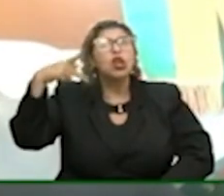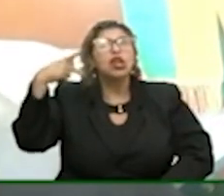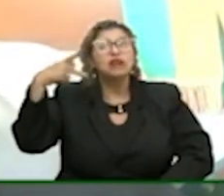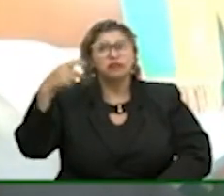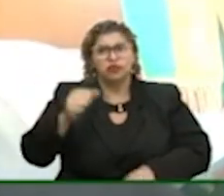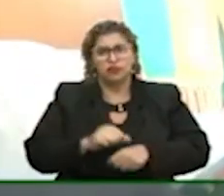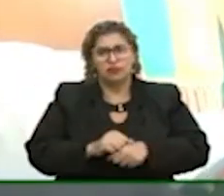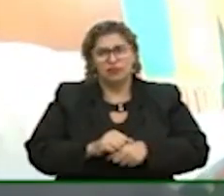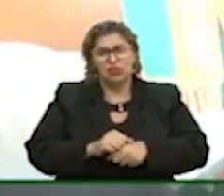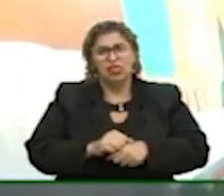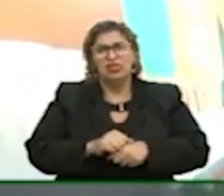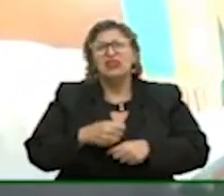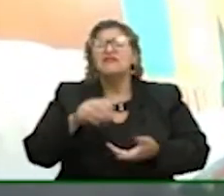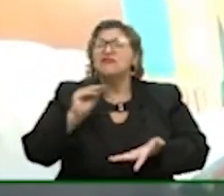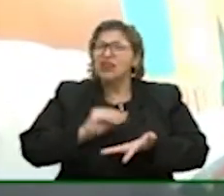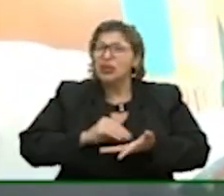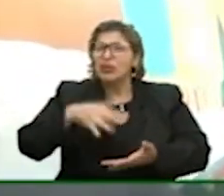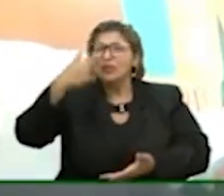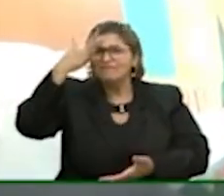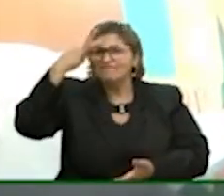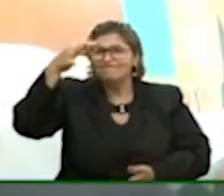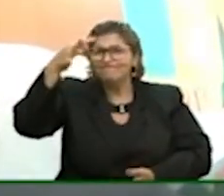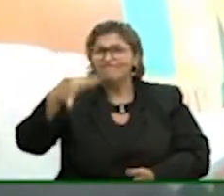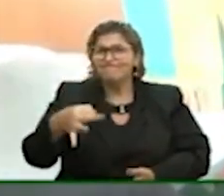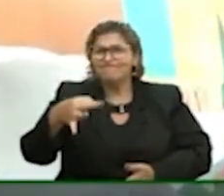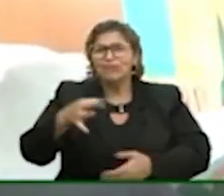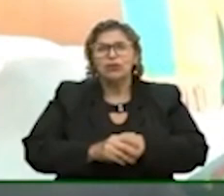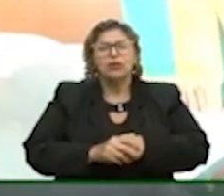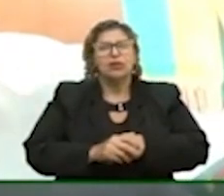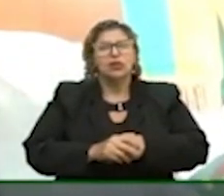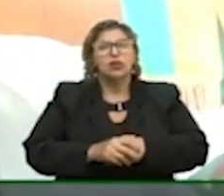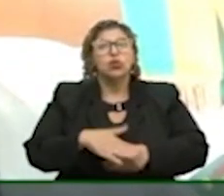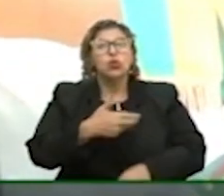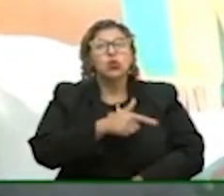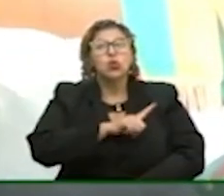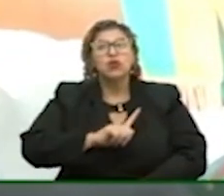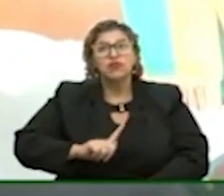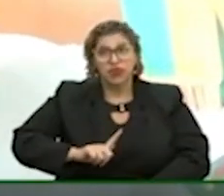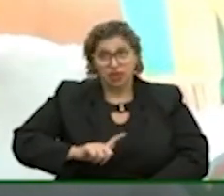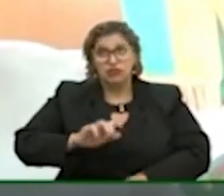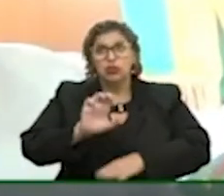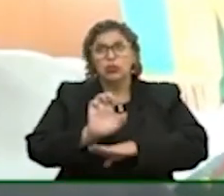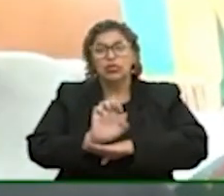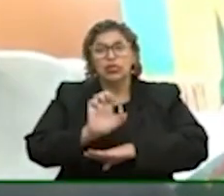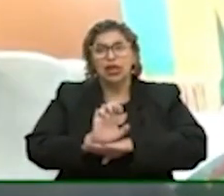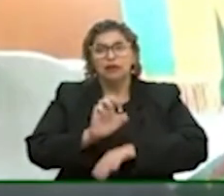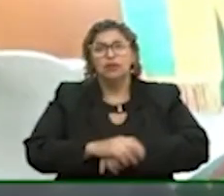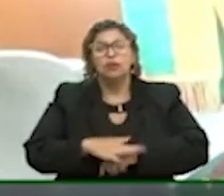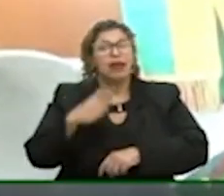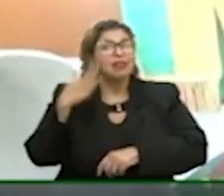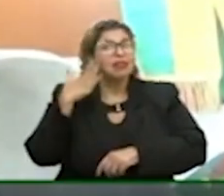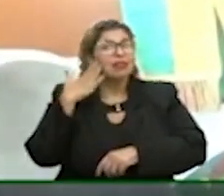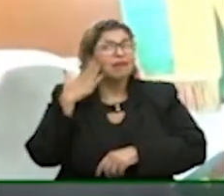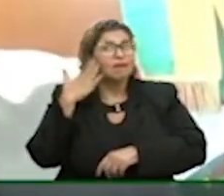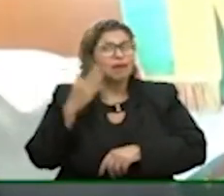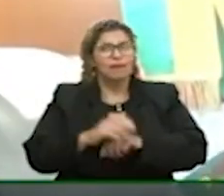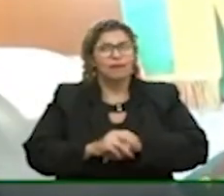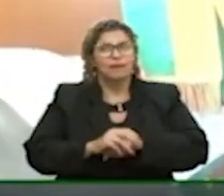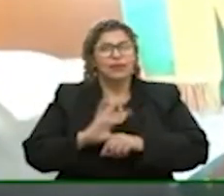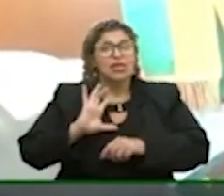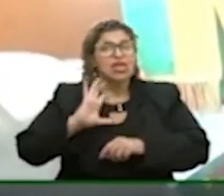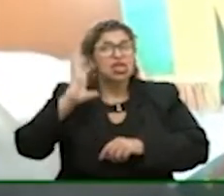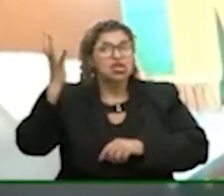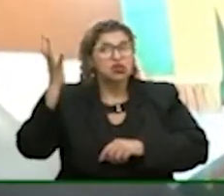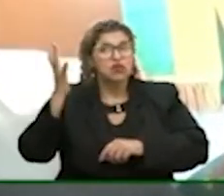Se faltou bom senso ao governo do Estado entender deste modo, devemos resolver